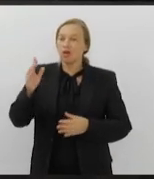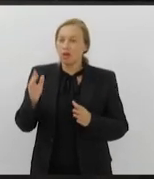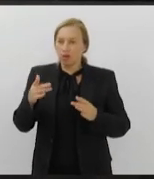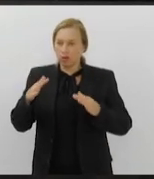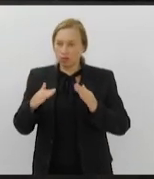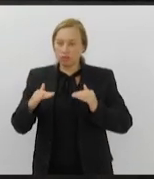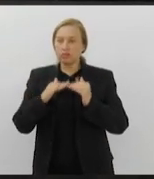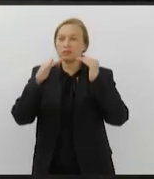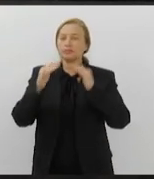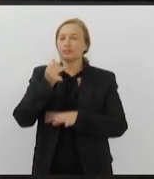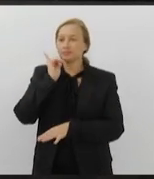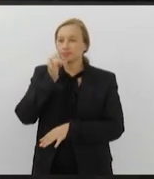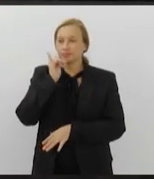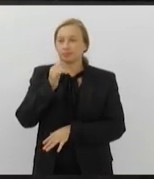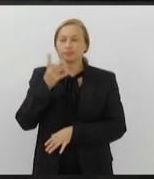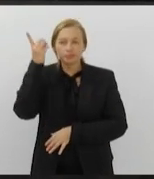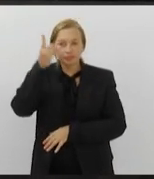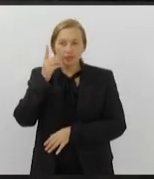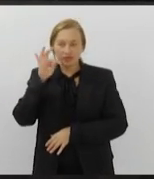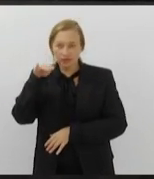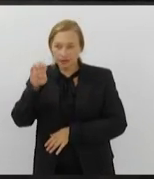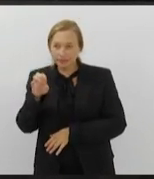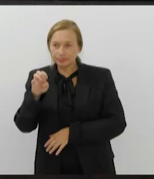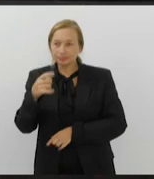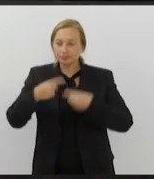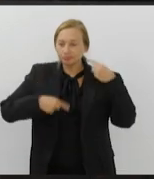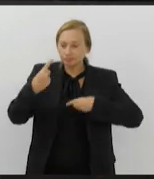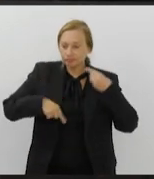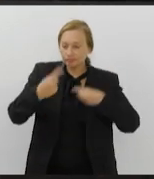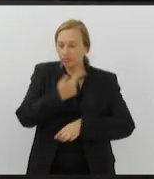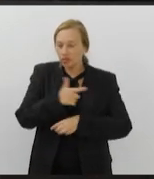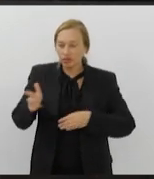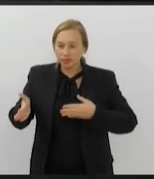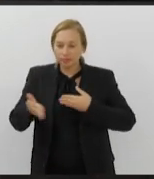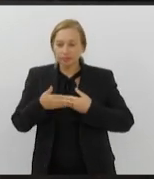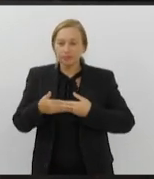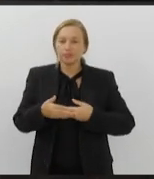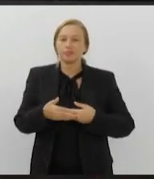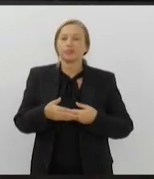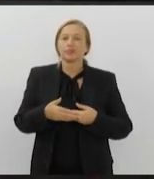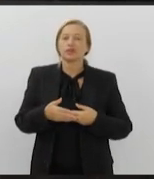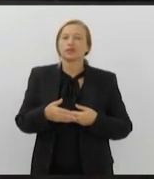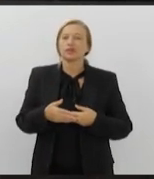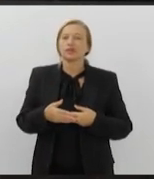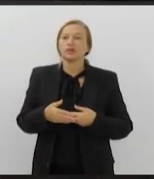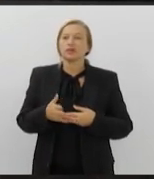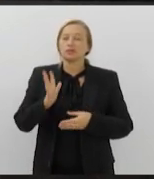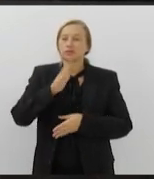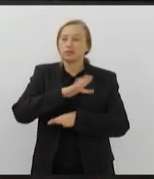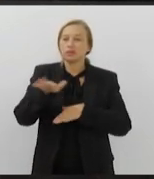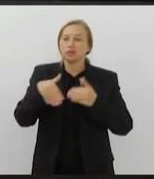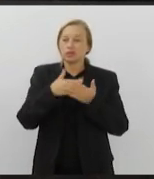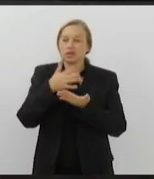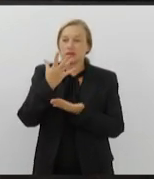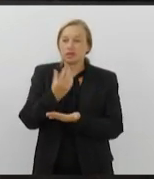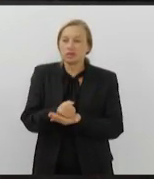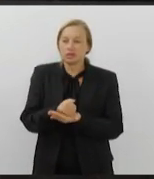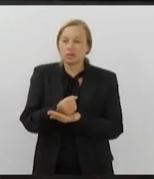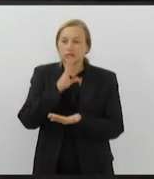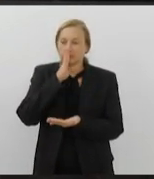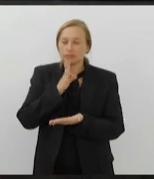Relator, deputado Felipe Soares. Em discussão, não havendo quem queira discutir, encerra a discussão. Em votação, senhores que aprovam, permaneçam como